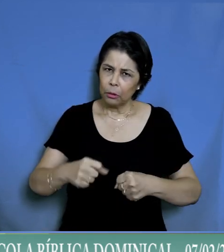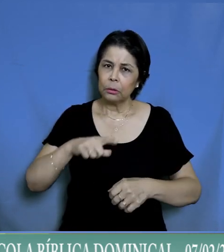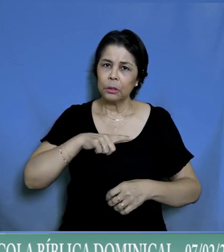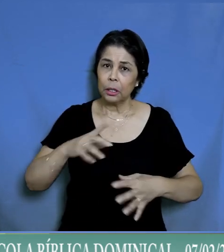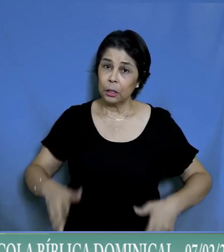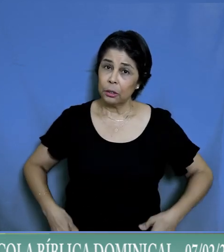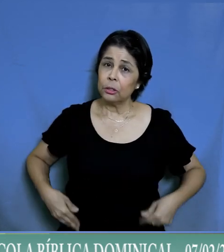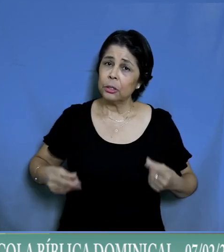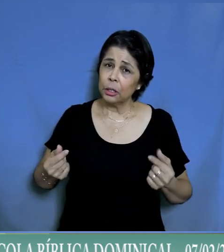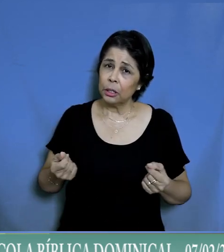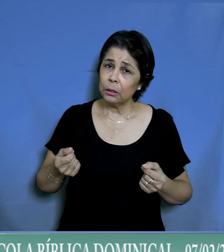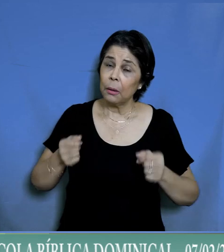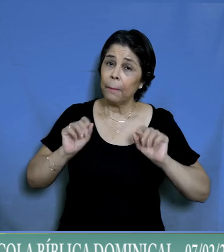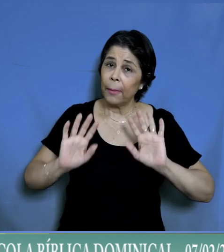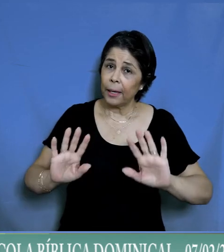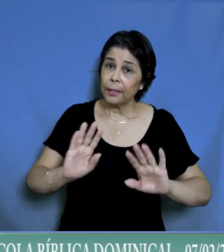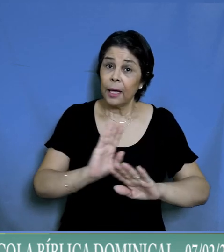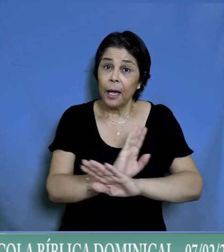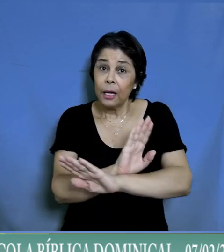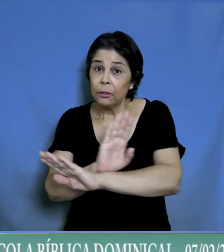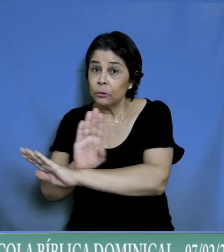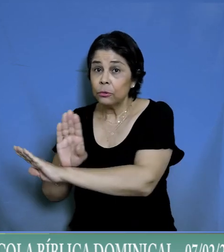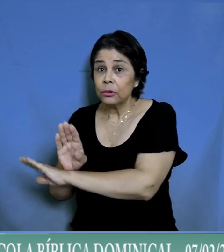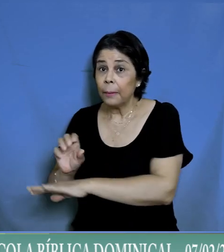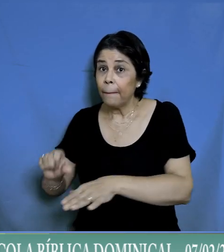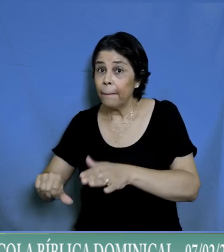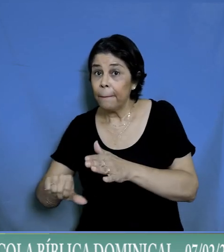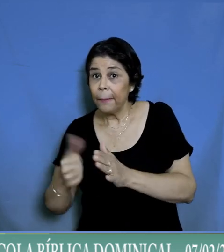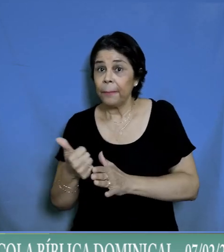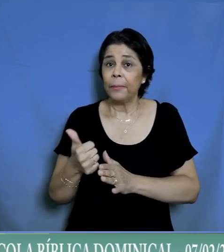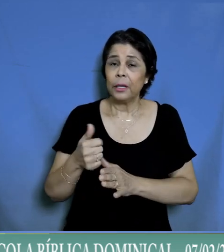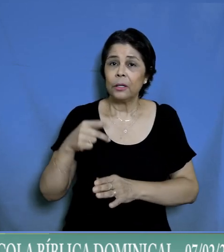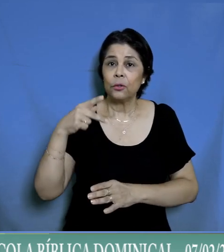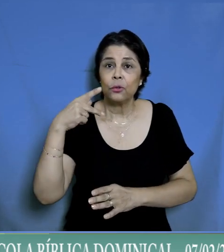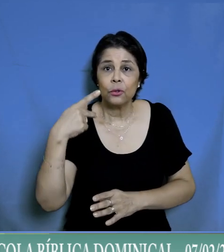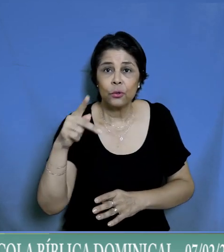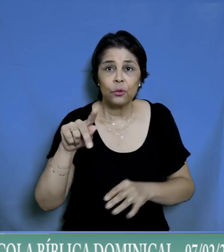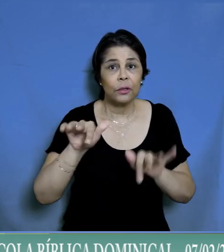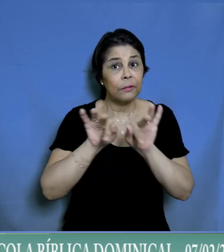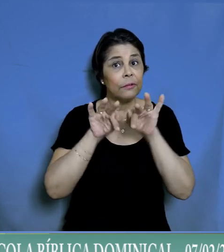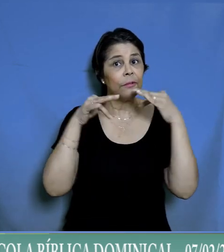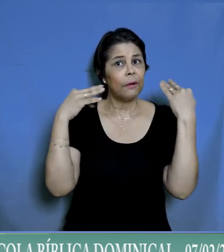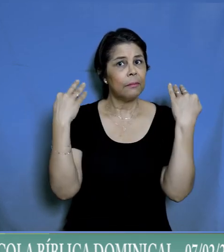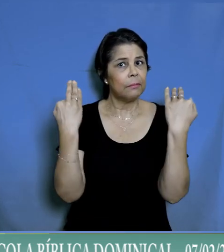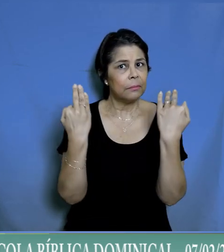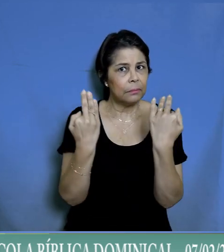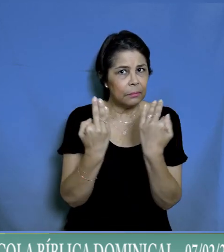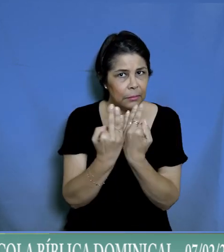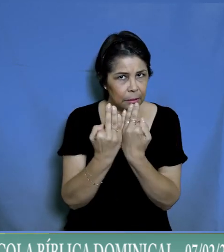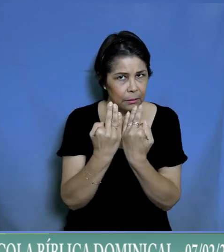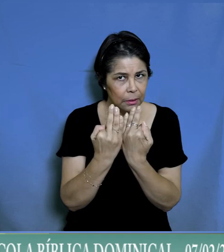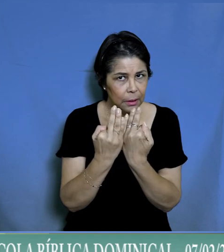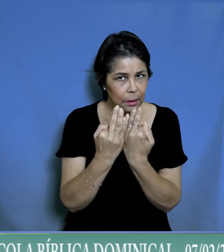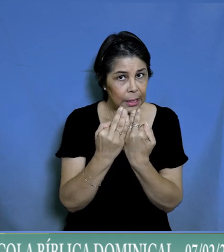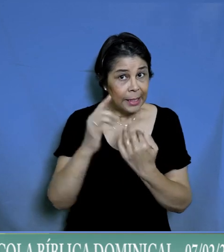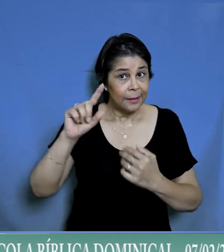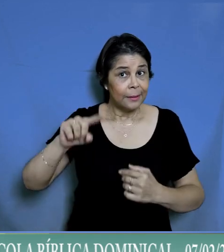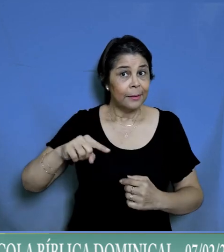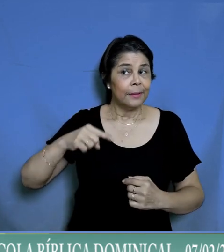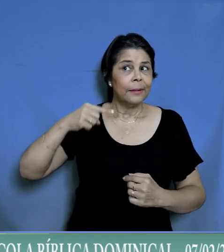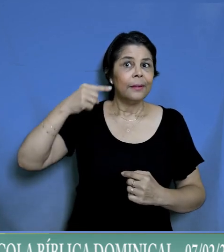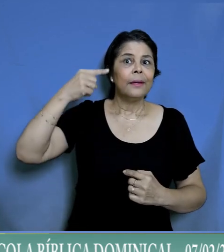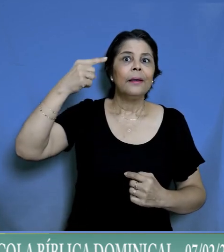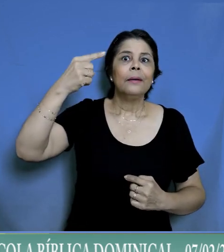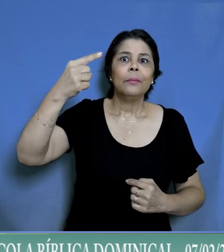da fé, aos filhos, garantir uma previdência para os filhos, para a esposa. E Deus vai fazer sobrar. Nós temos que